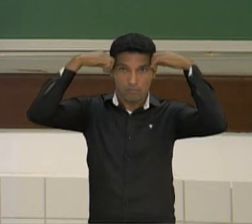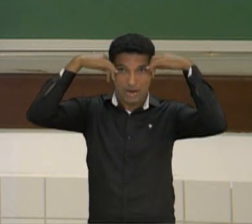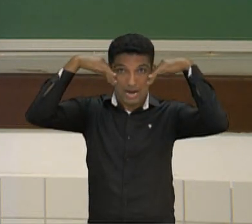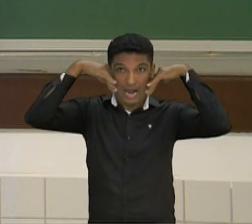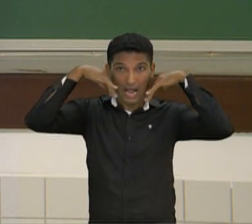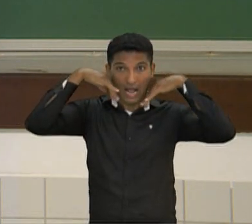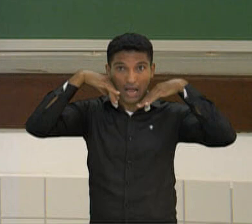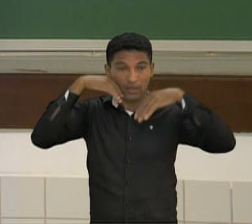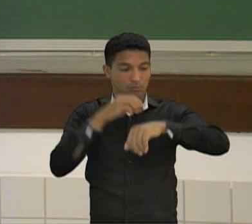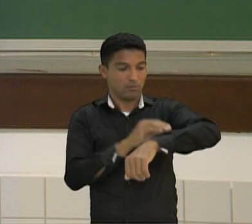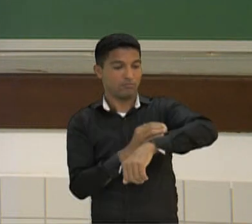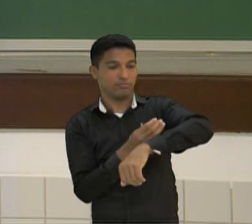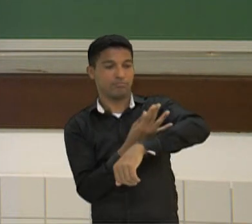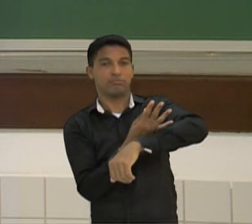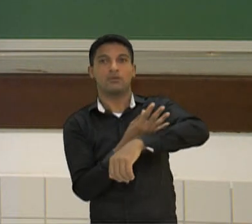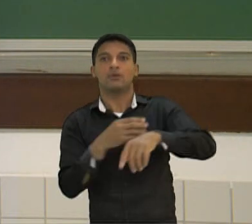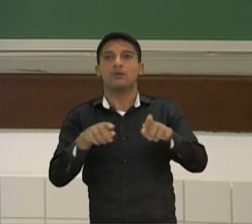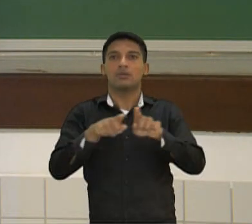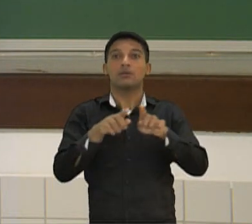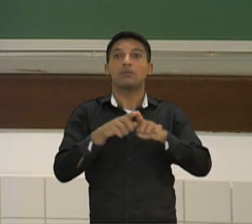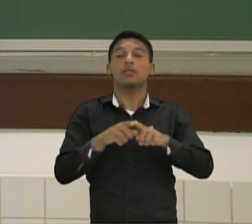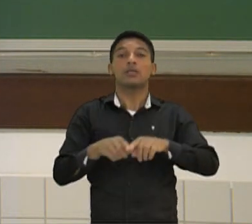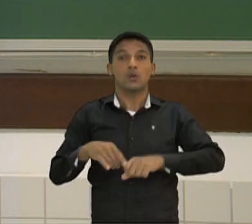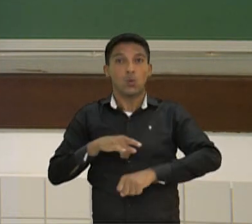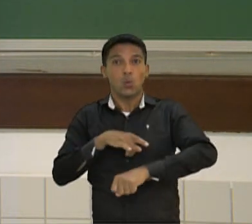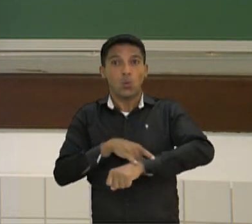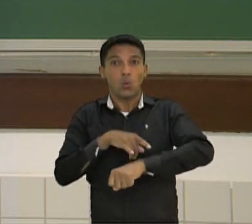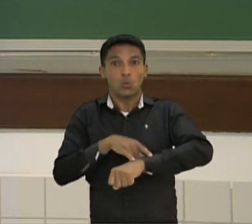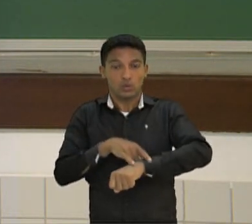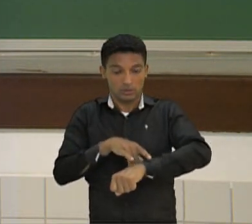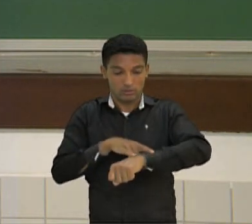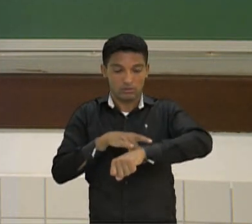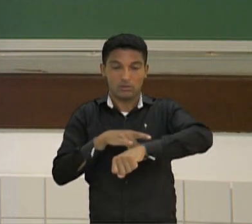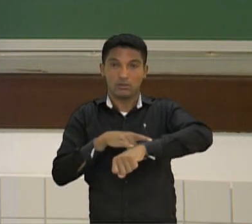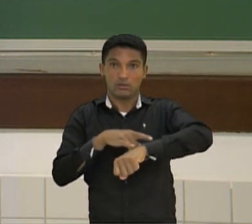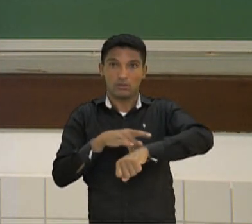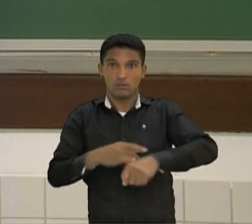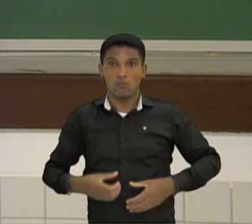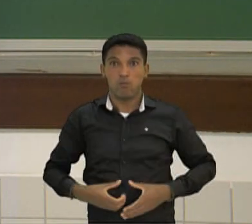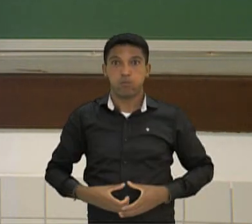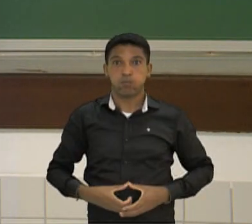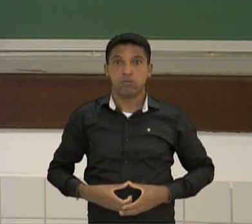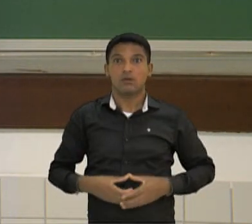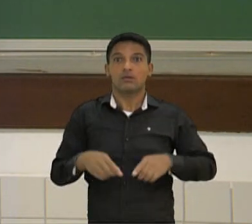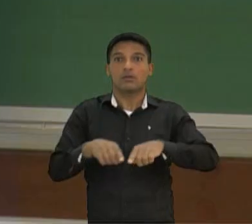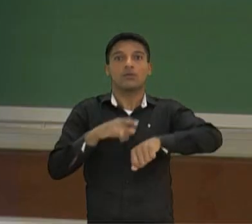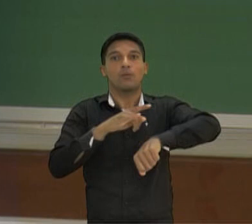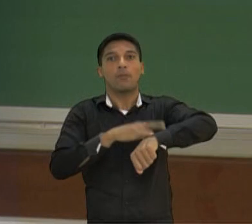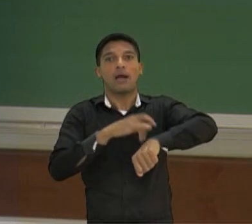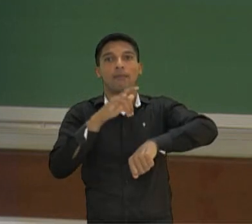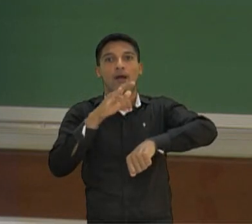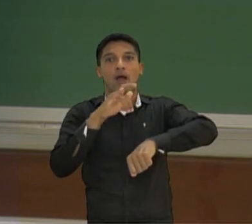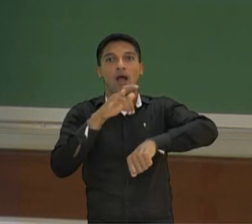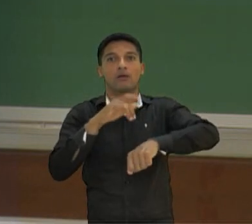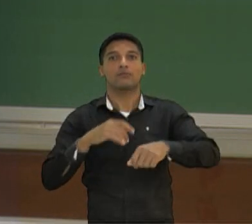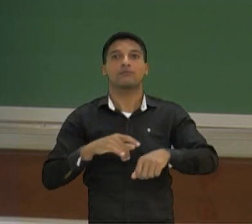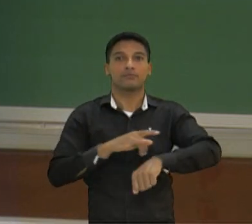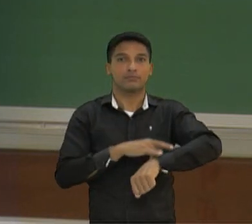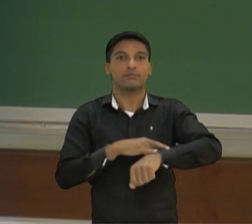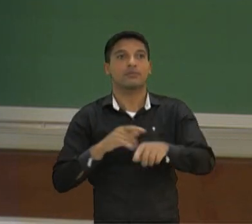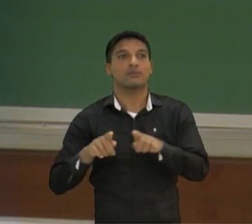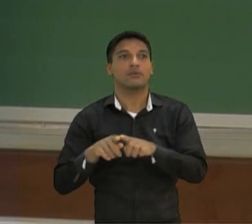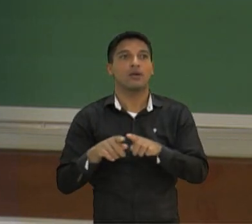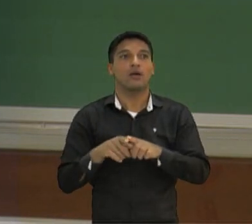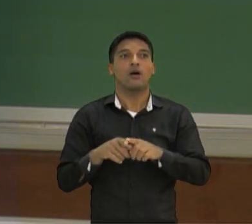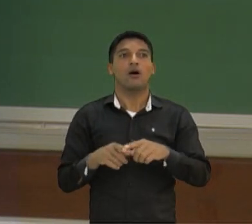também acontece essa eliminação. Acompanhe aqui na figura. Tá? Eu tenho a entrada de nutrientes aqui, tá? Pelas